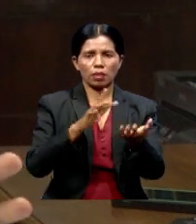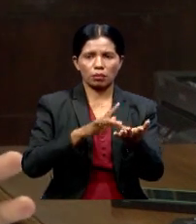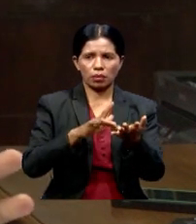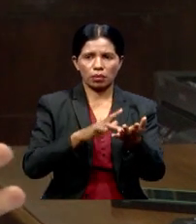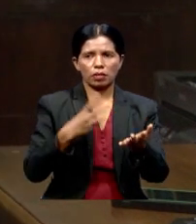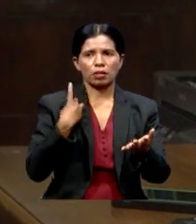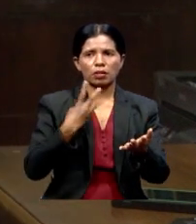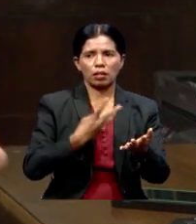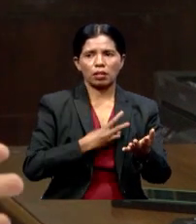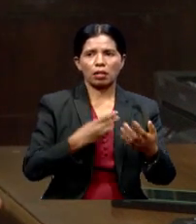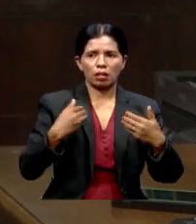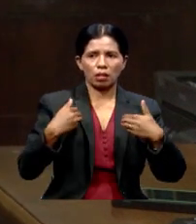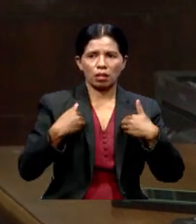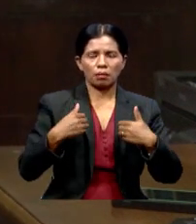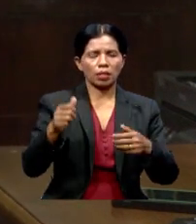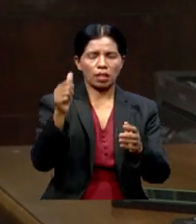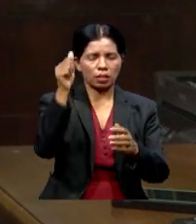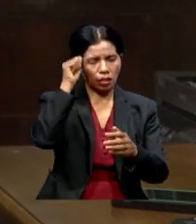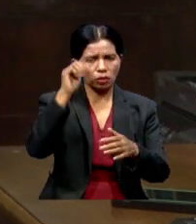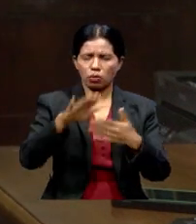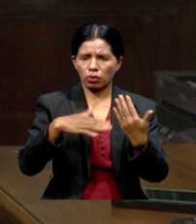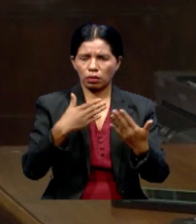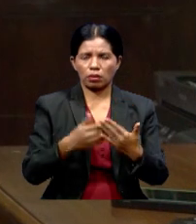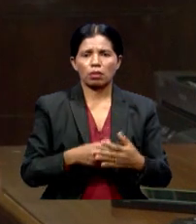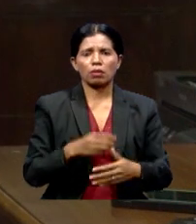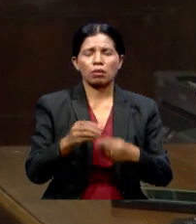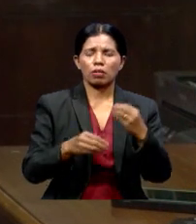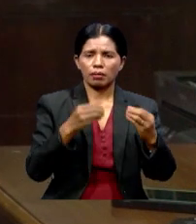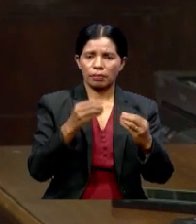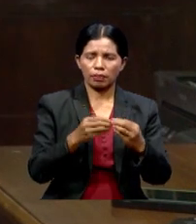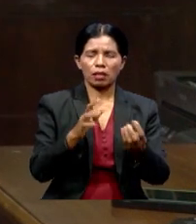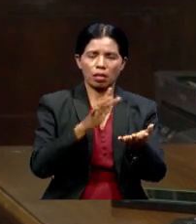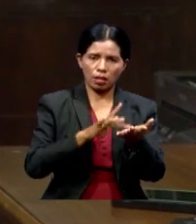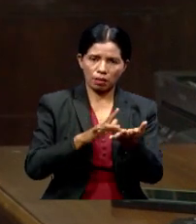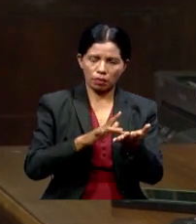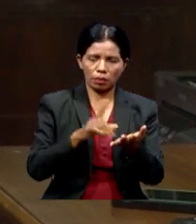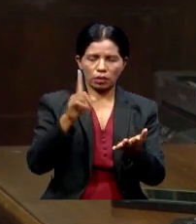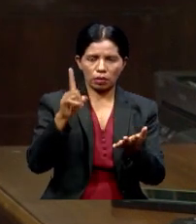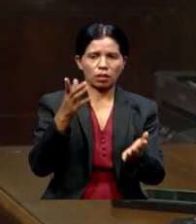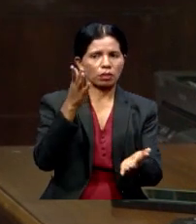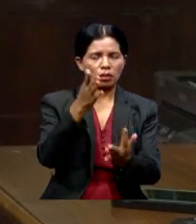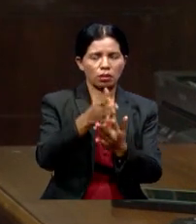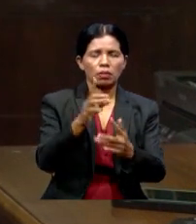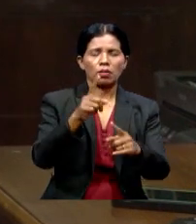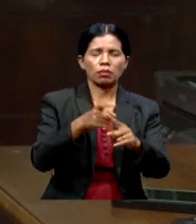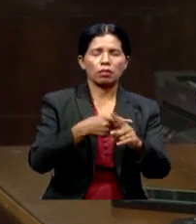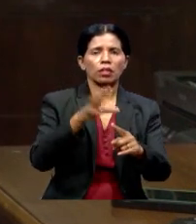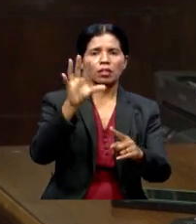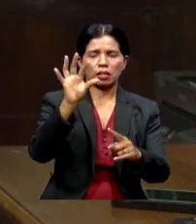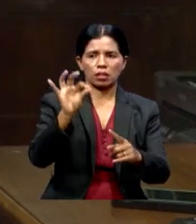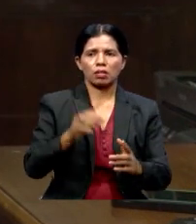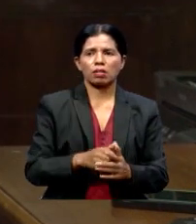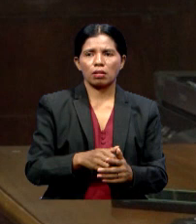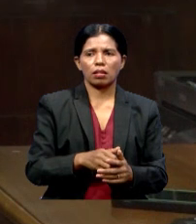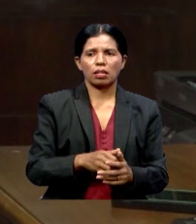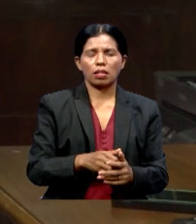ciclo aprovisionamento a mi analisa te ona a mi analisa kata ai moro kira a tu tama mai fulancia ni alara nebe por